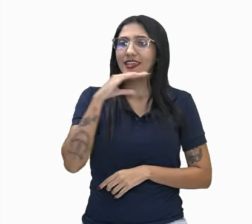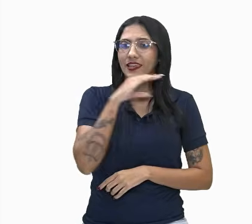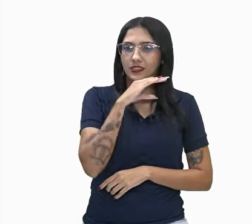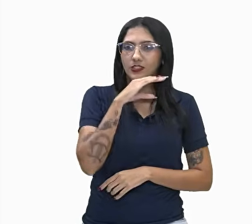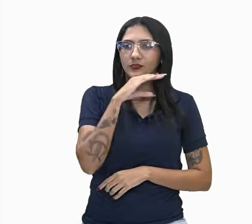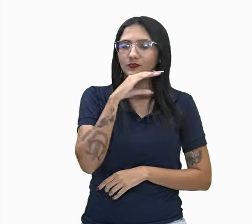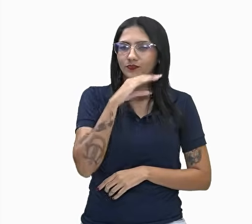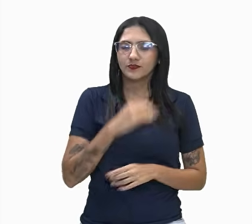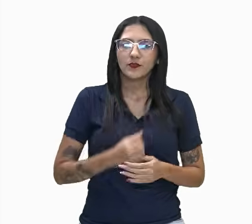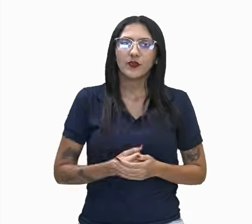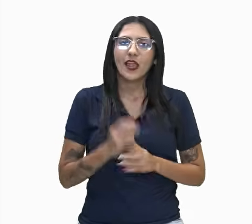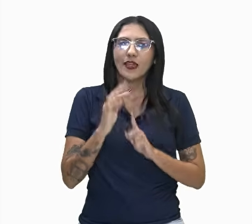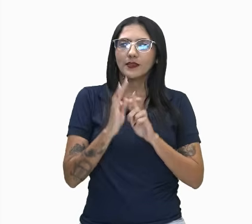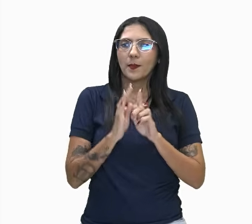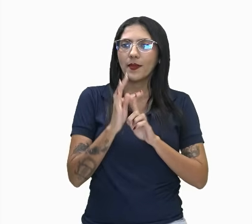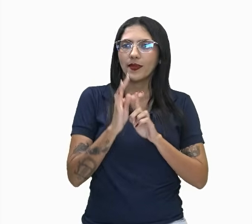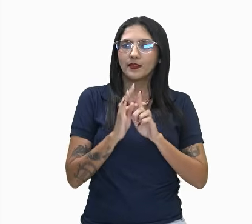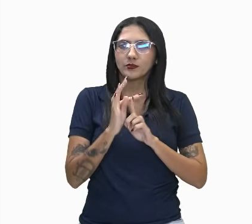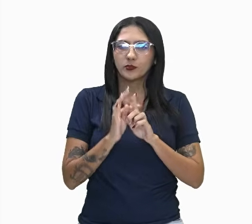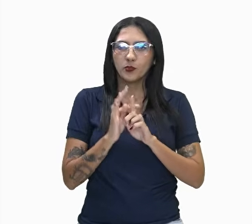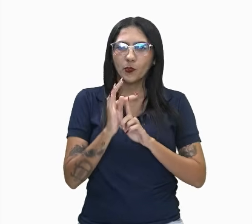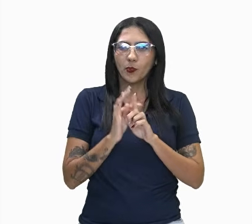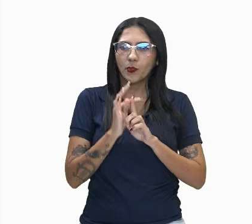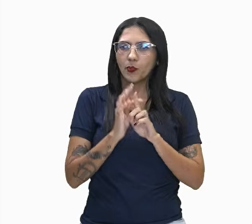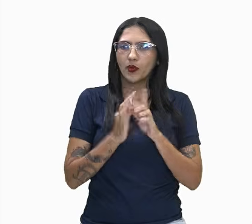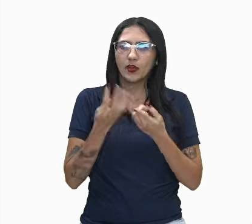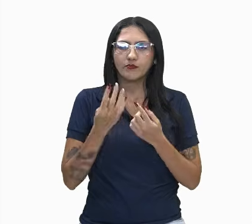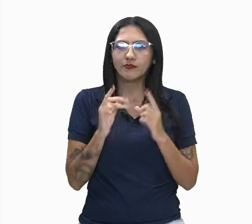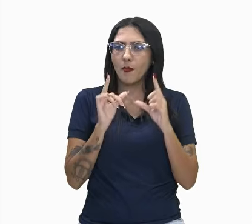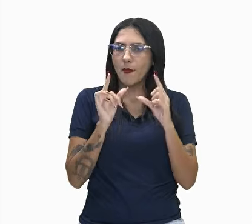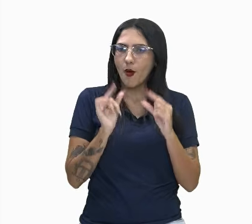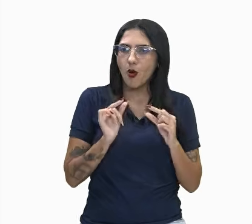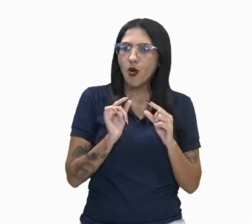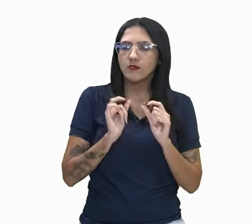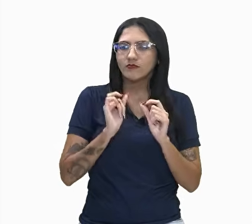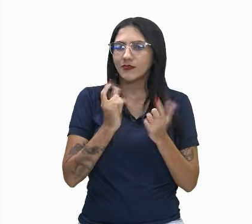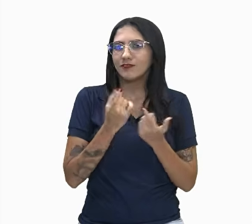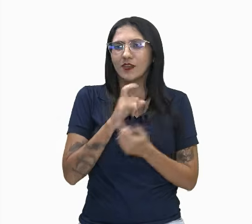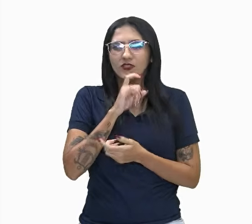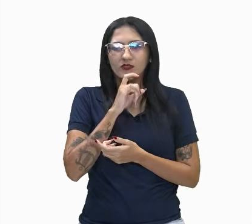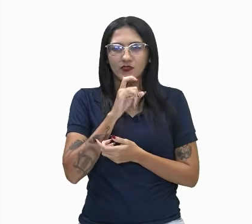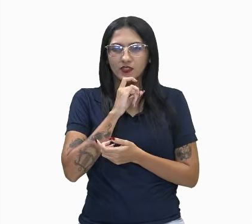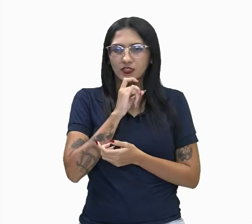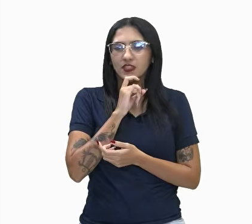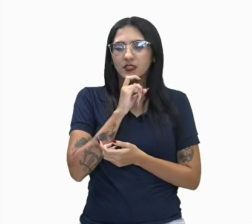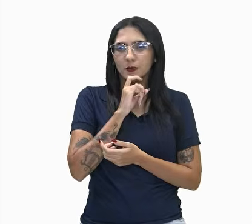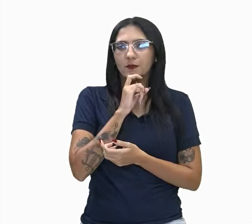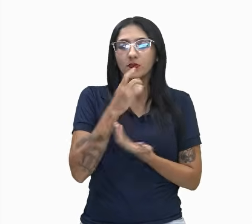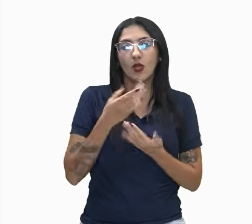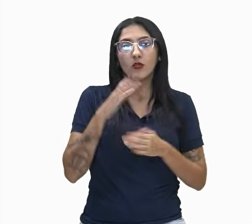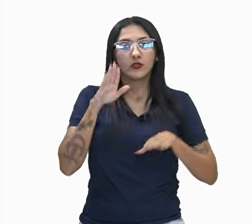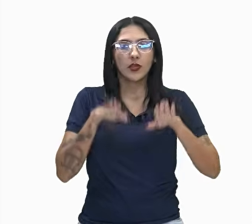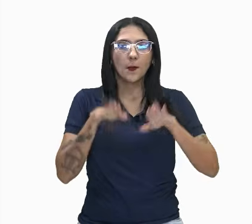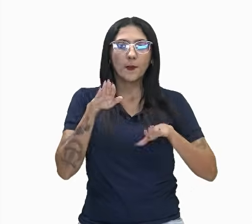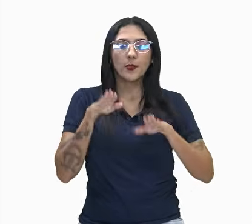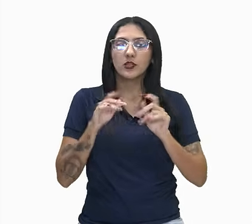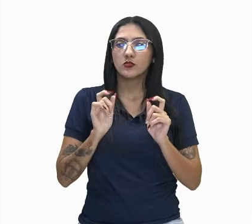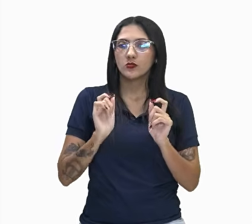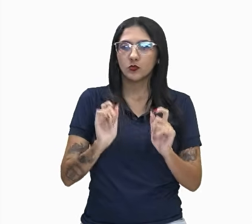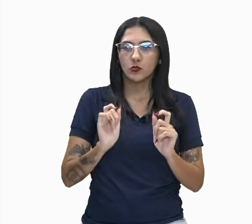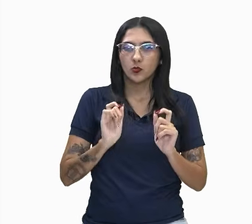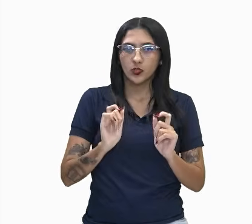temperatura na parte aí, o calor baixo já vai ser uma temperatura mais fria e isso vai depender do quê?